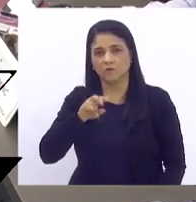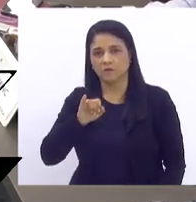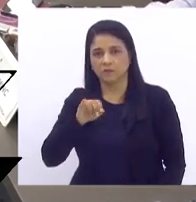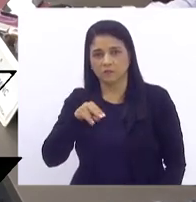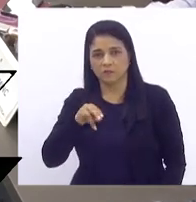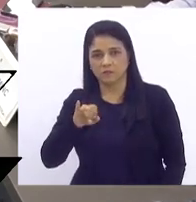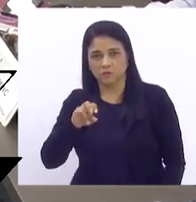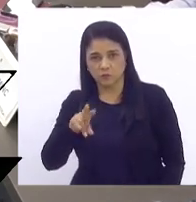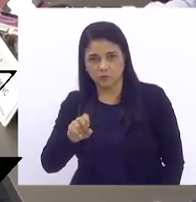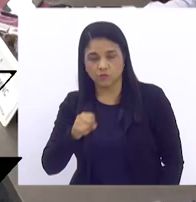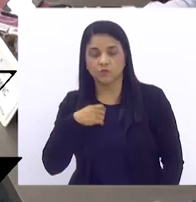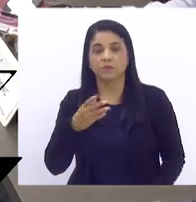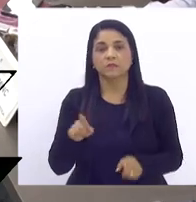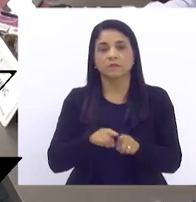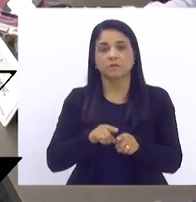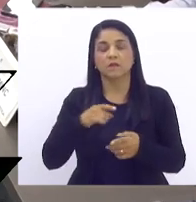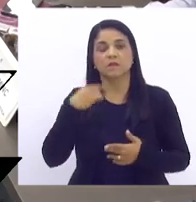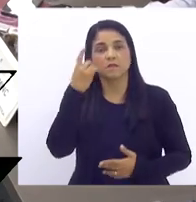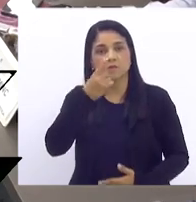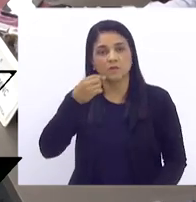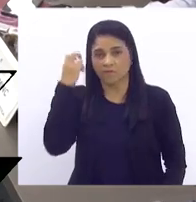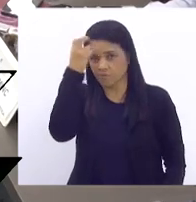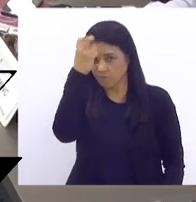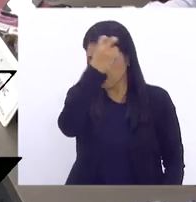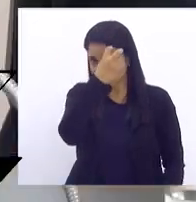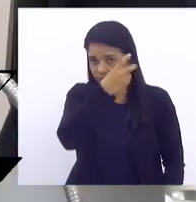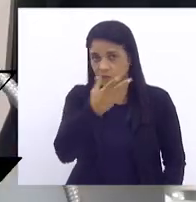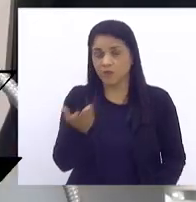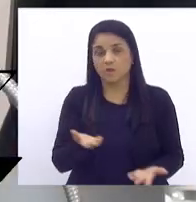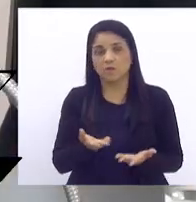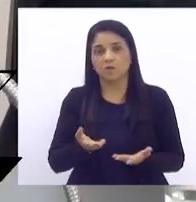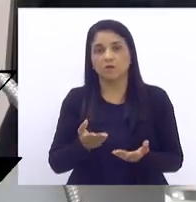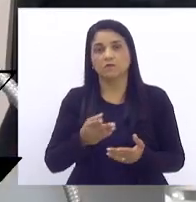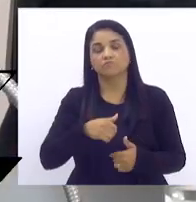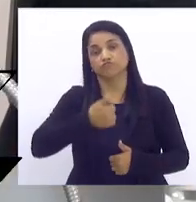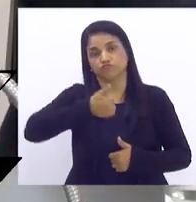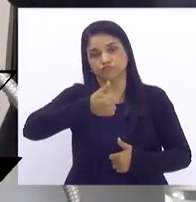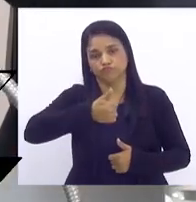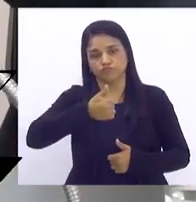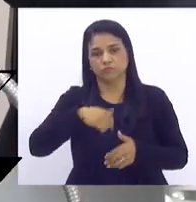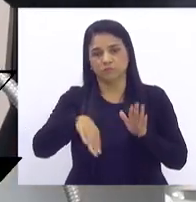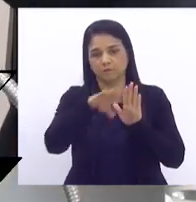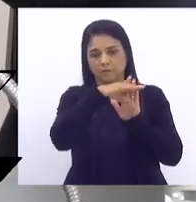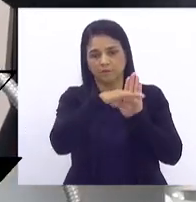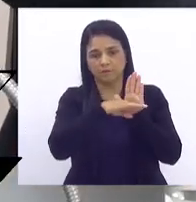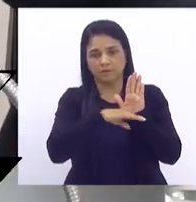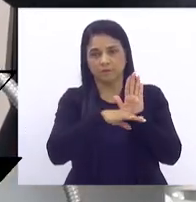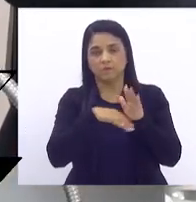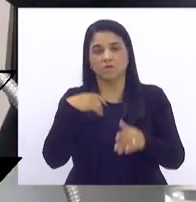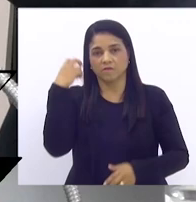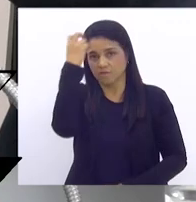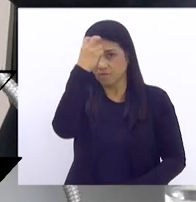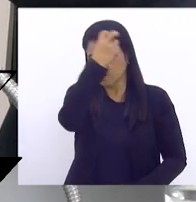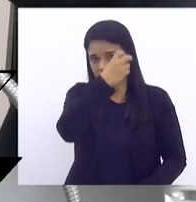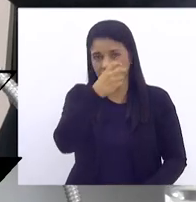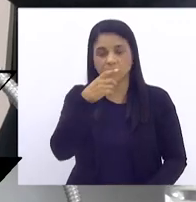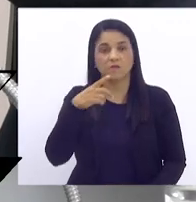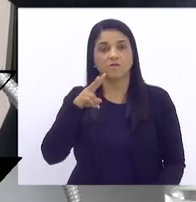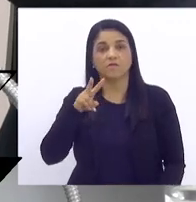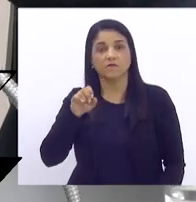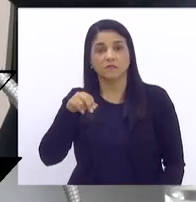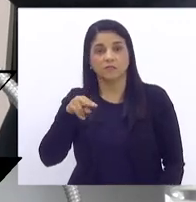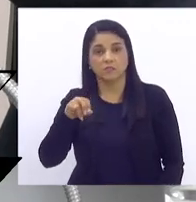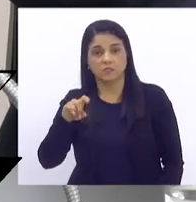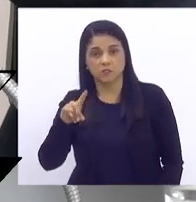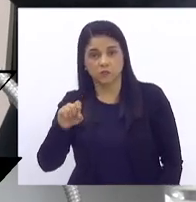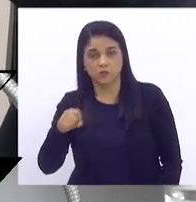Cozzolino e deputada Verônica Lima. Agora passemos, então, ao item 1 da pauta. Deputada Verônica e deputado Vinícius, a gente fez uma